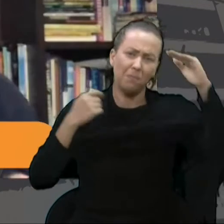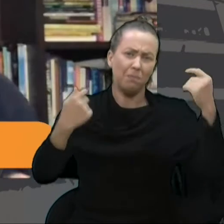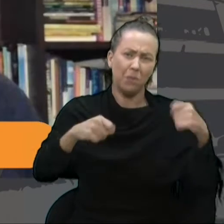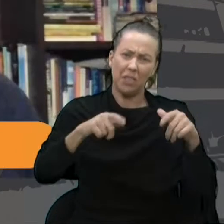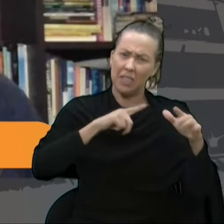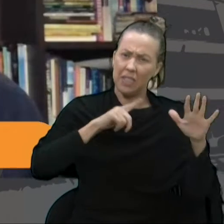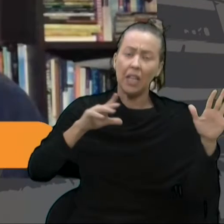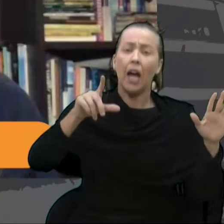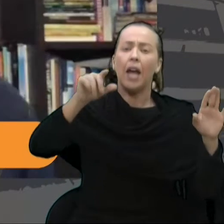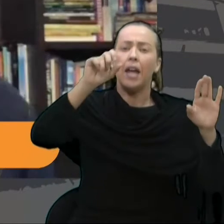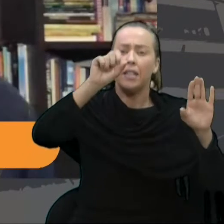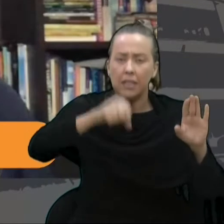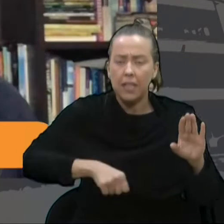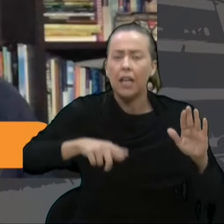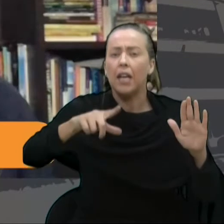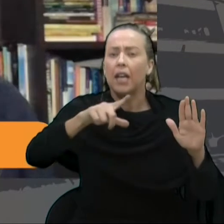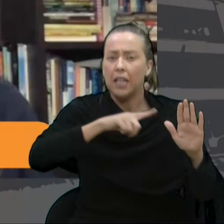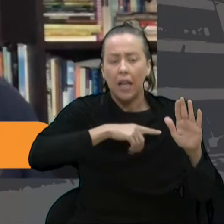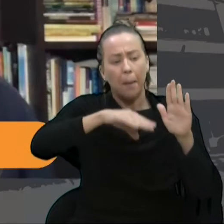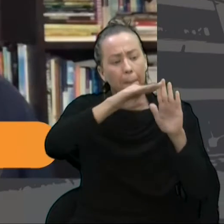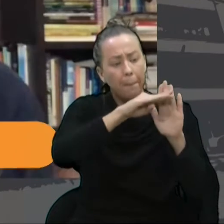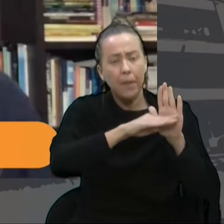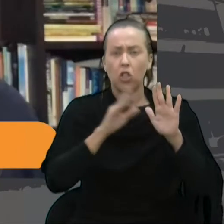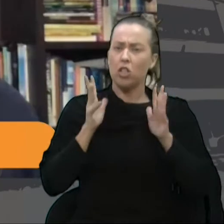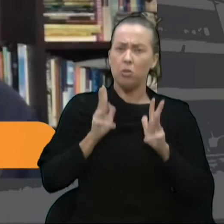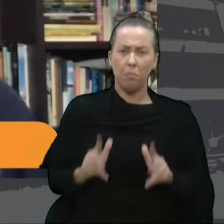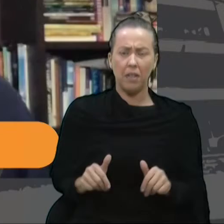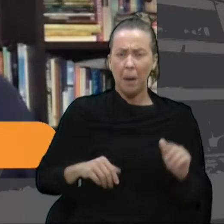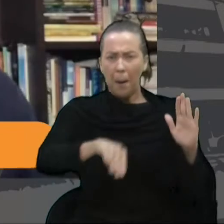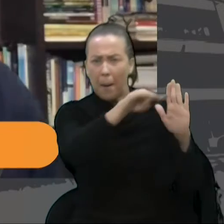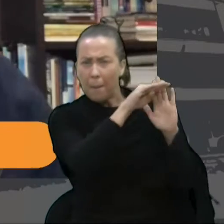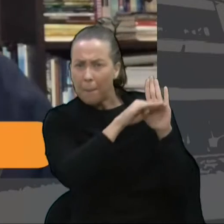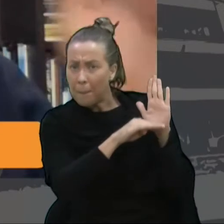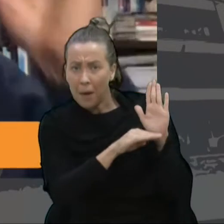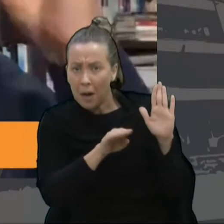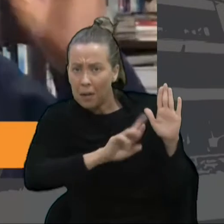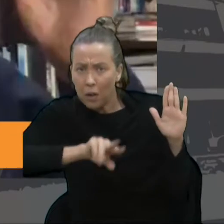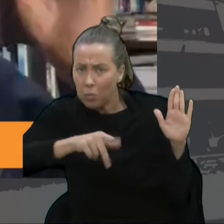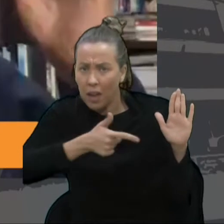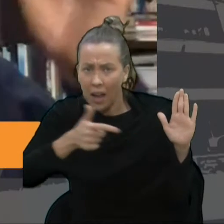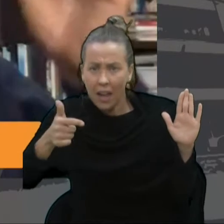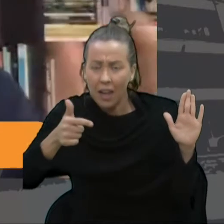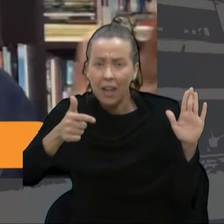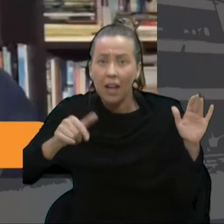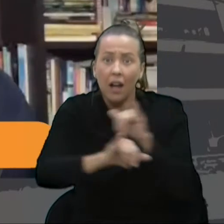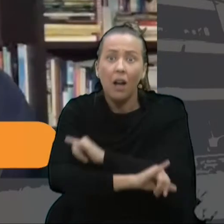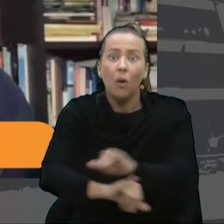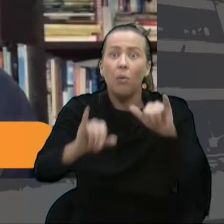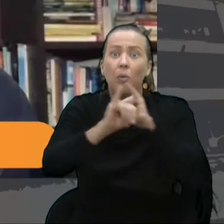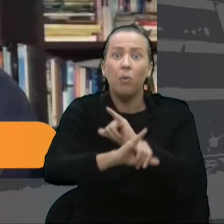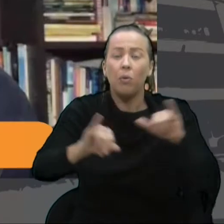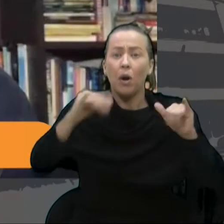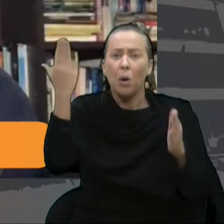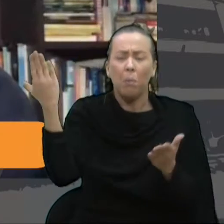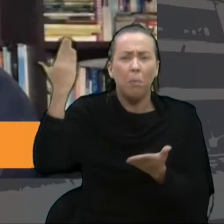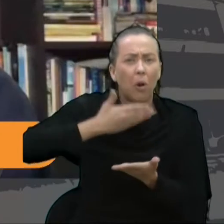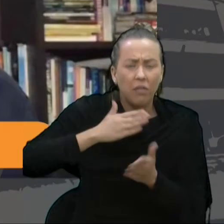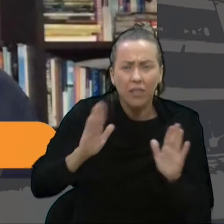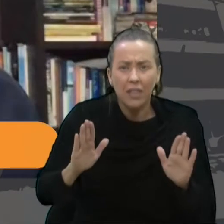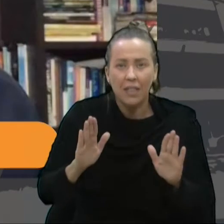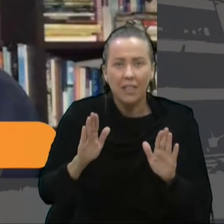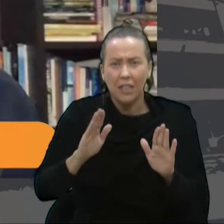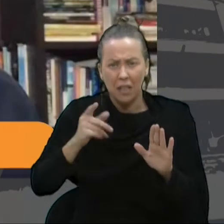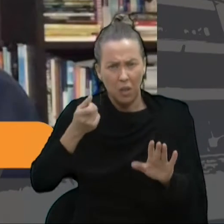medidas sanitárias, a gente tem que adotar, mas nenhuma delas, o chavão do comprovado, não